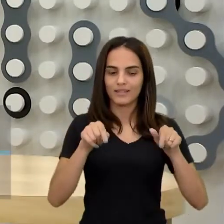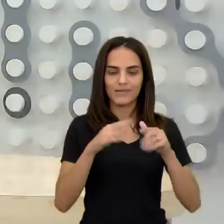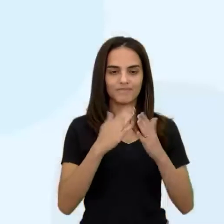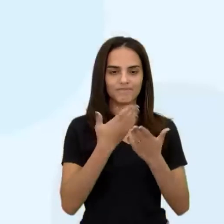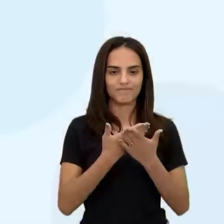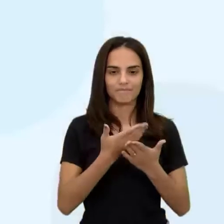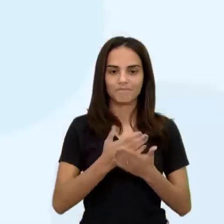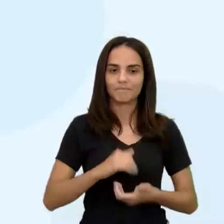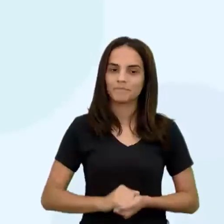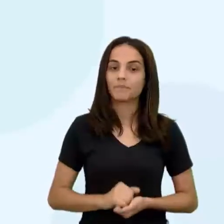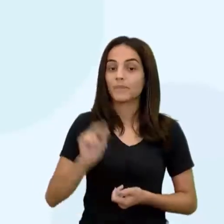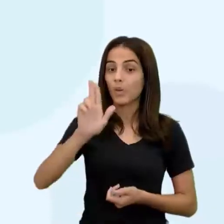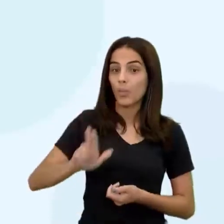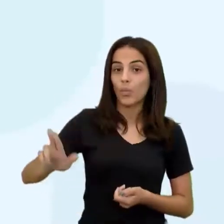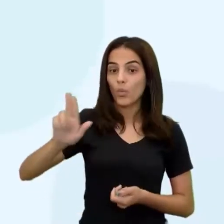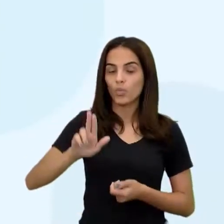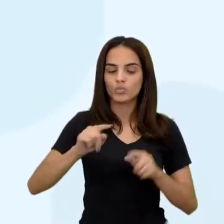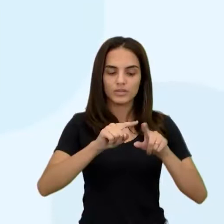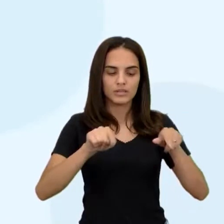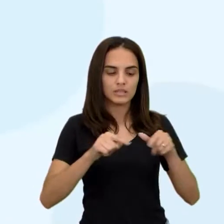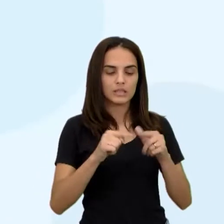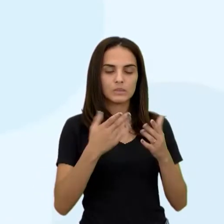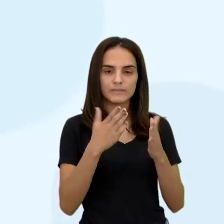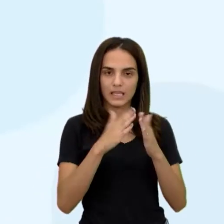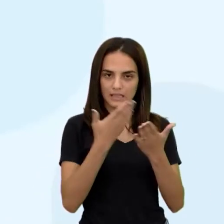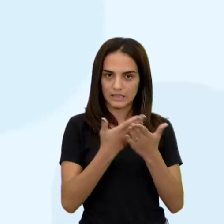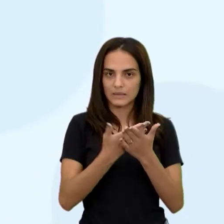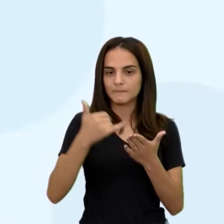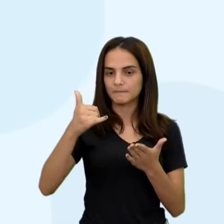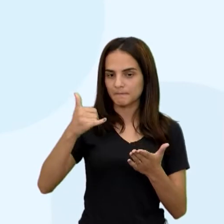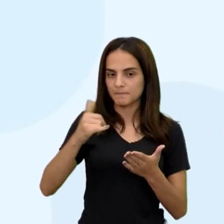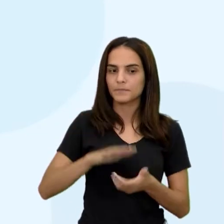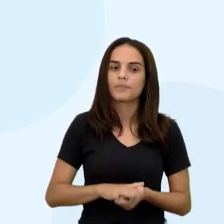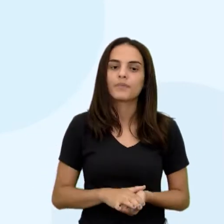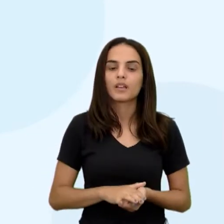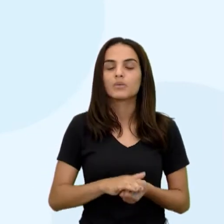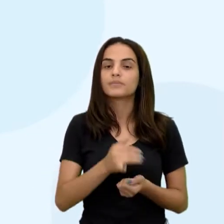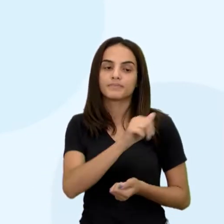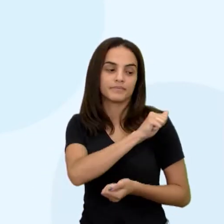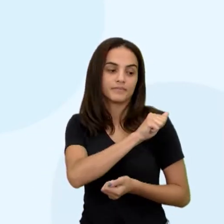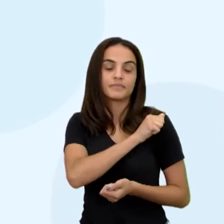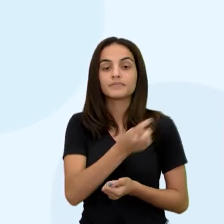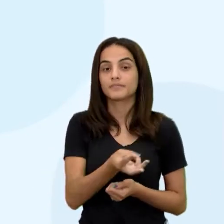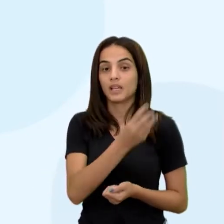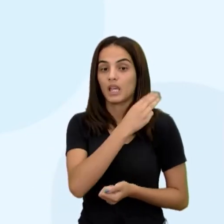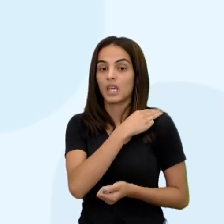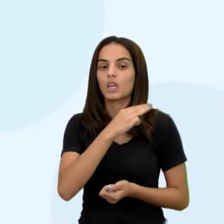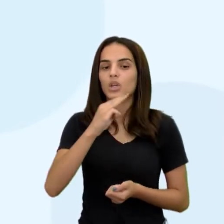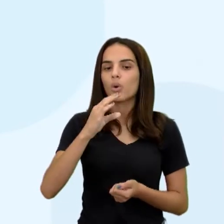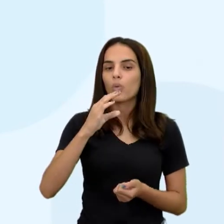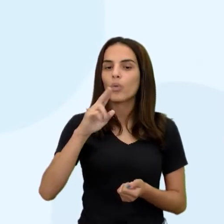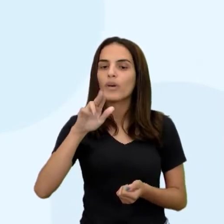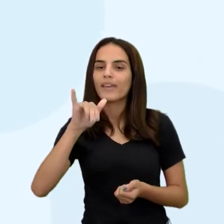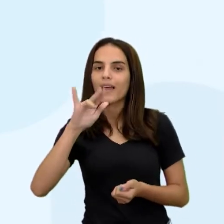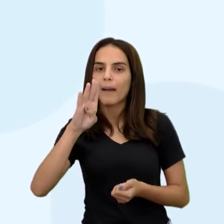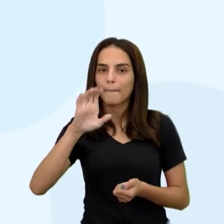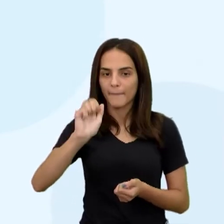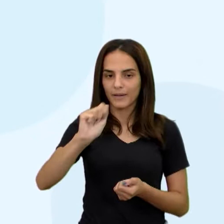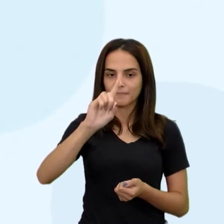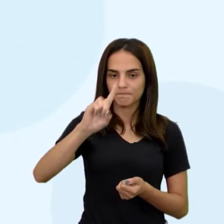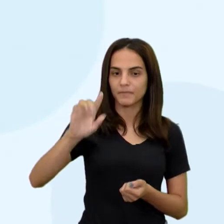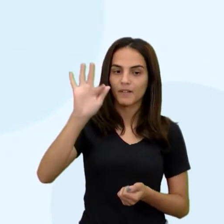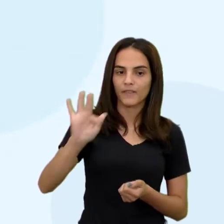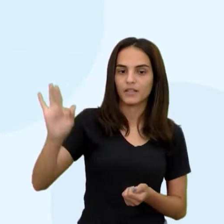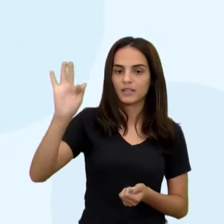lá. O uso de smartphones em sala de aula. Um caso de estudantes do ensino médio em Cuiabá,